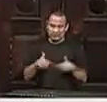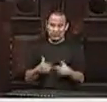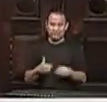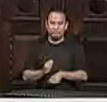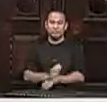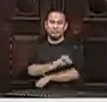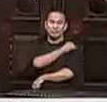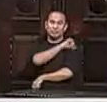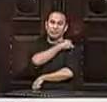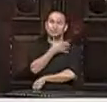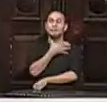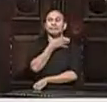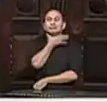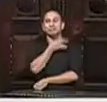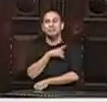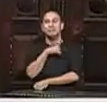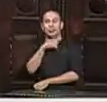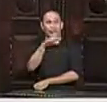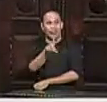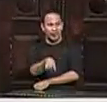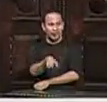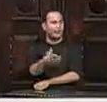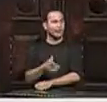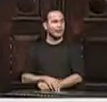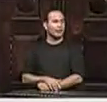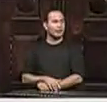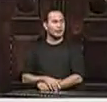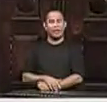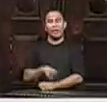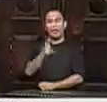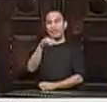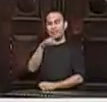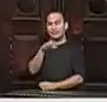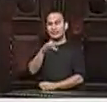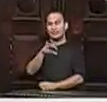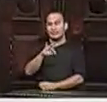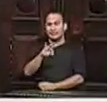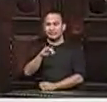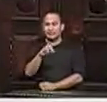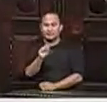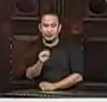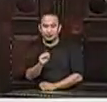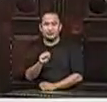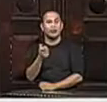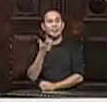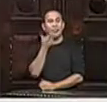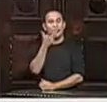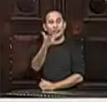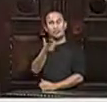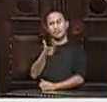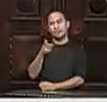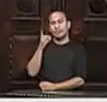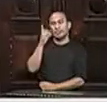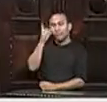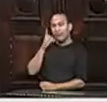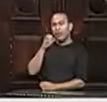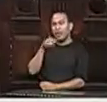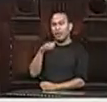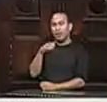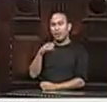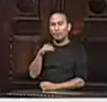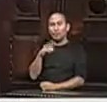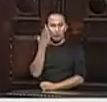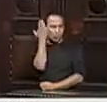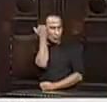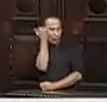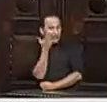da crise do Estado do Rio de Janeiro é a crise de receitas. O nosso desafio principal, deputado Eliomar, é a